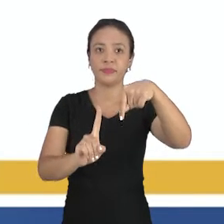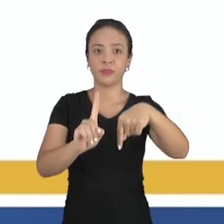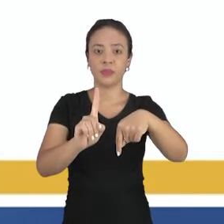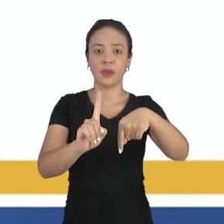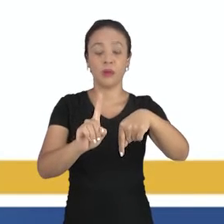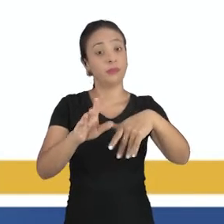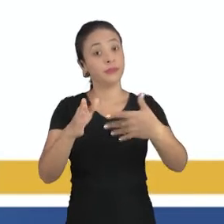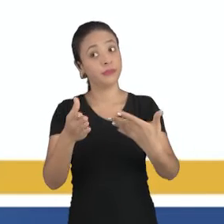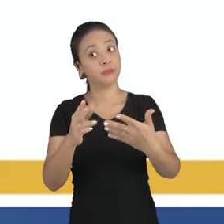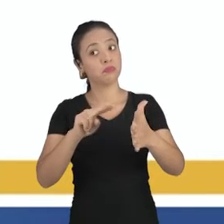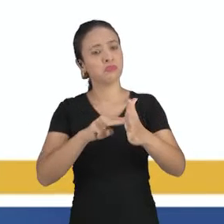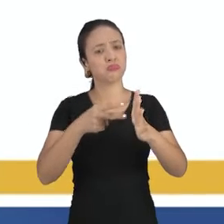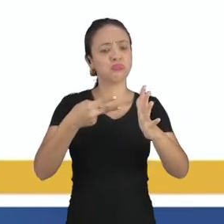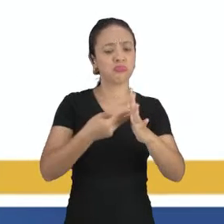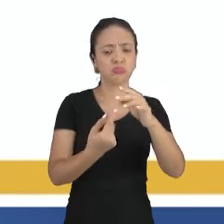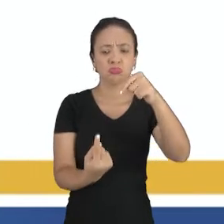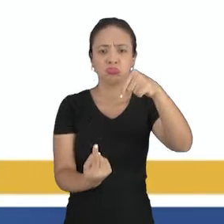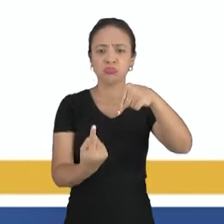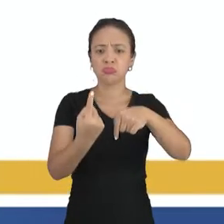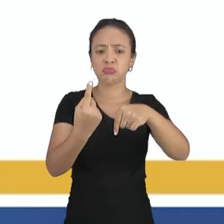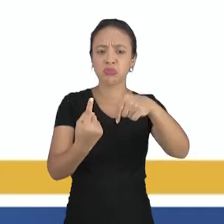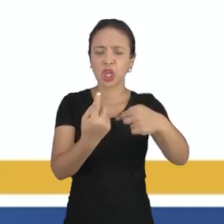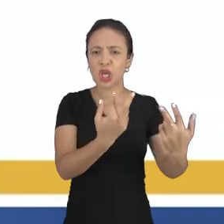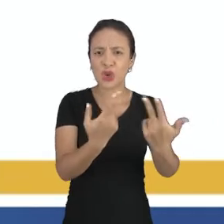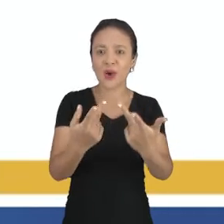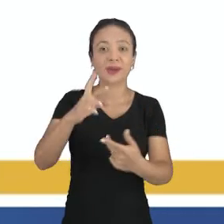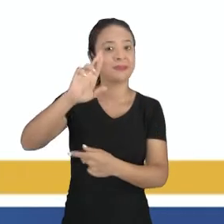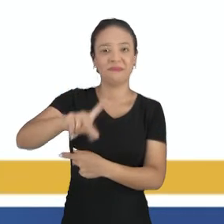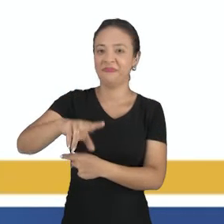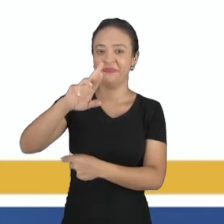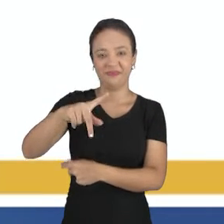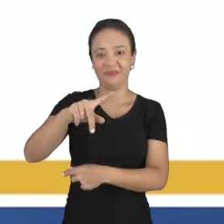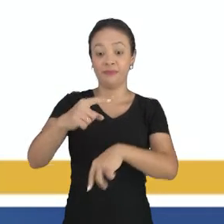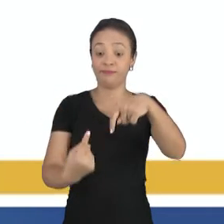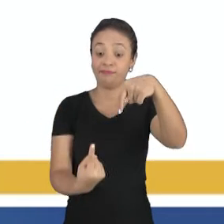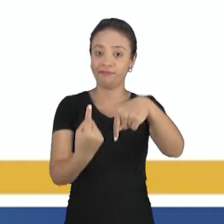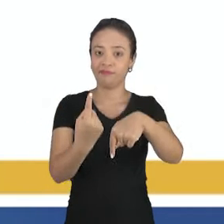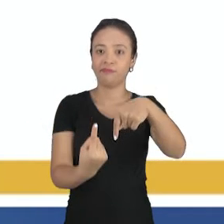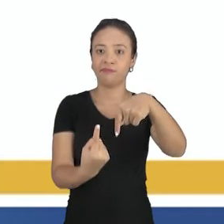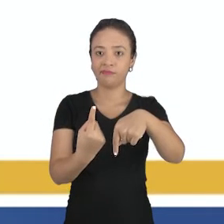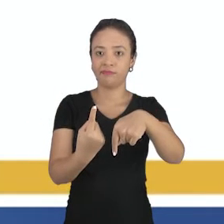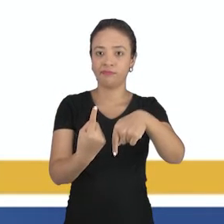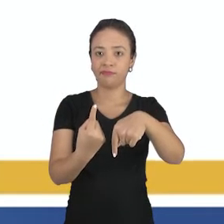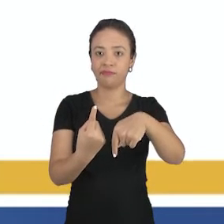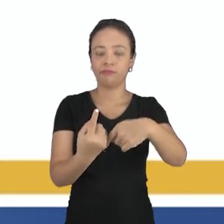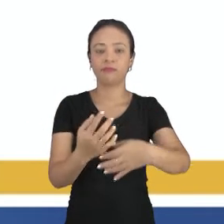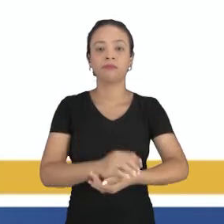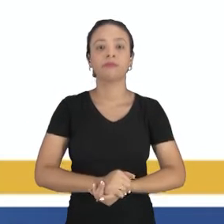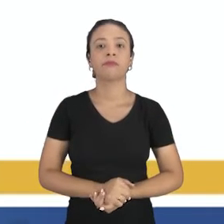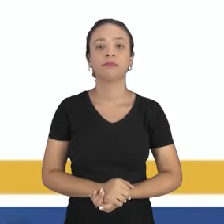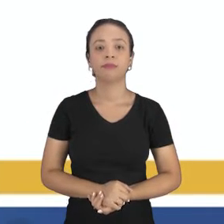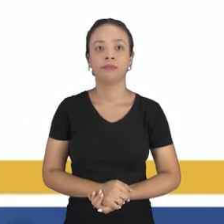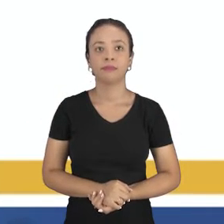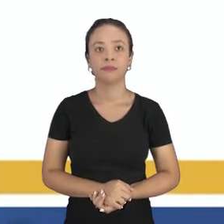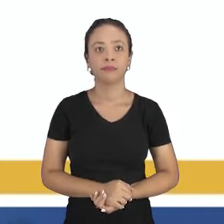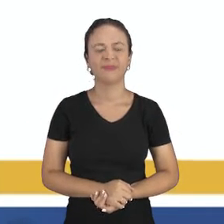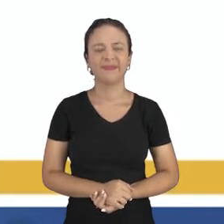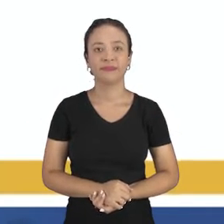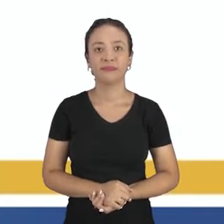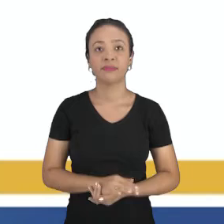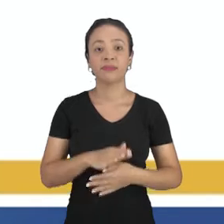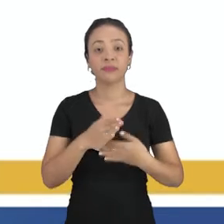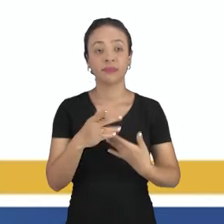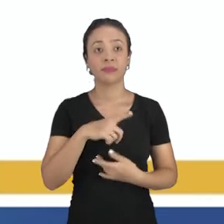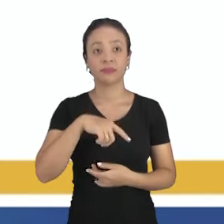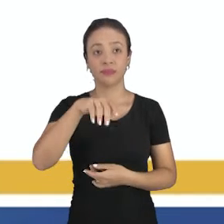quer dizer não são partes iguais Ah tá então nós